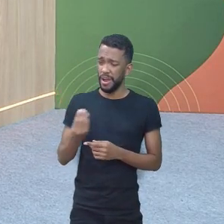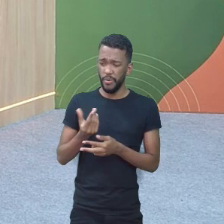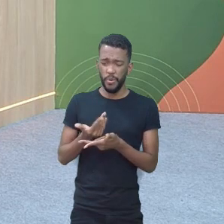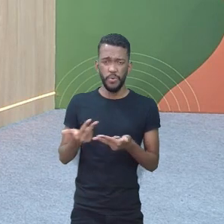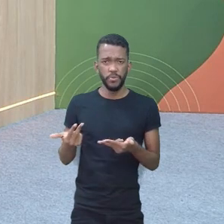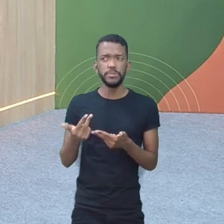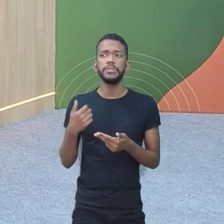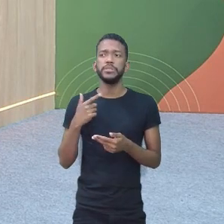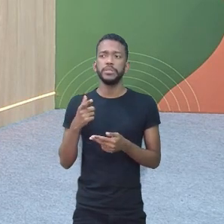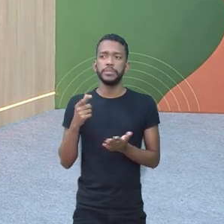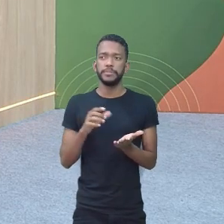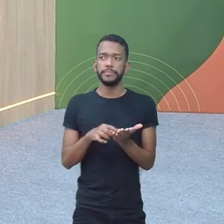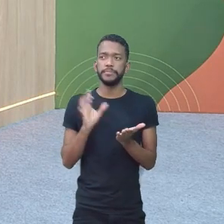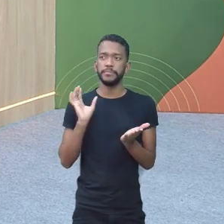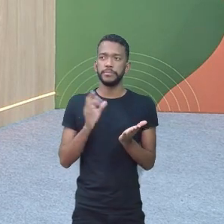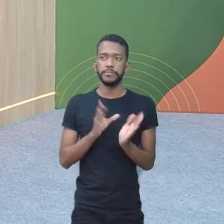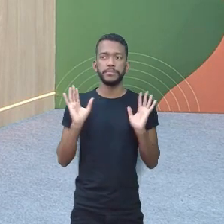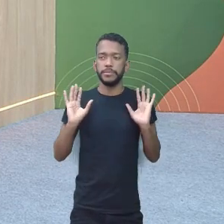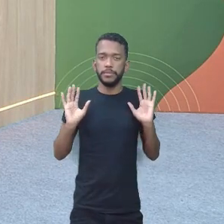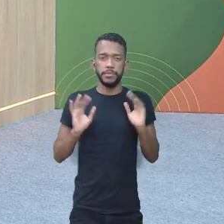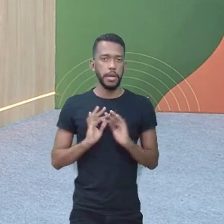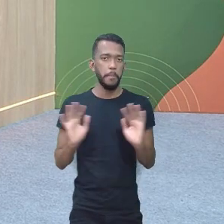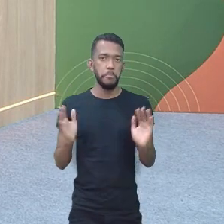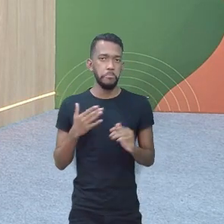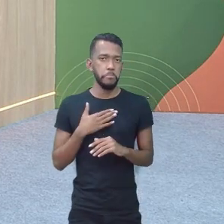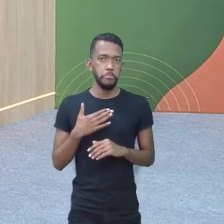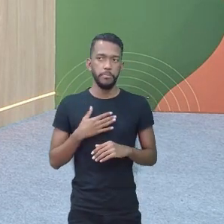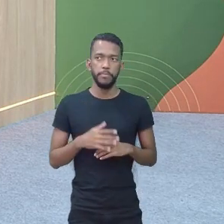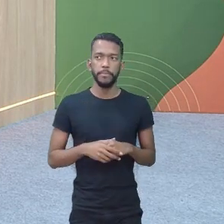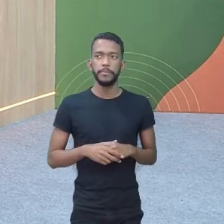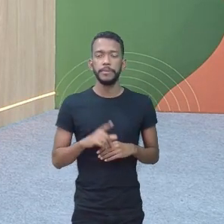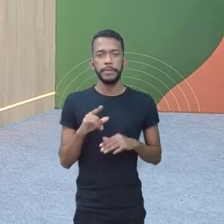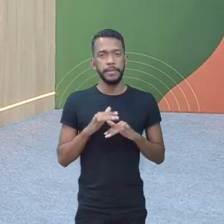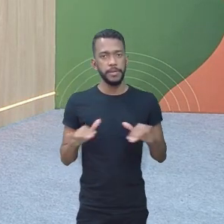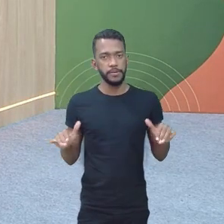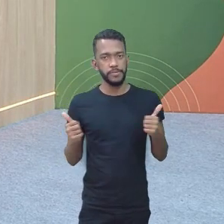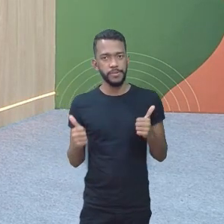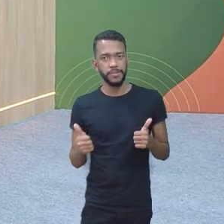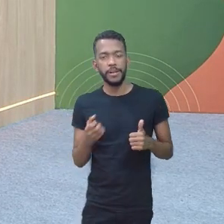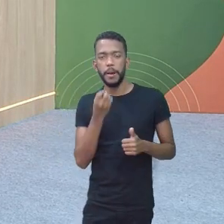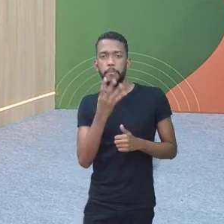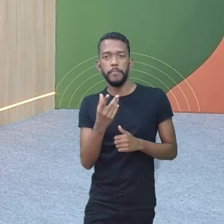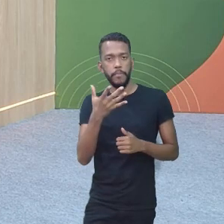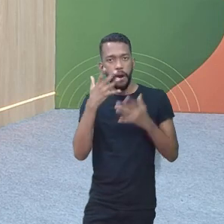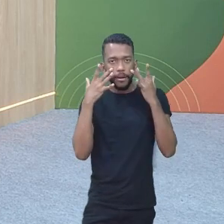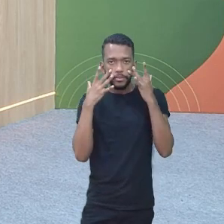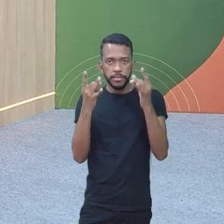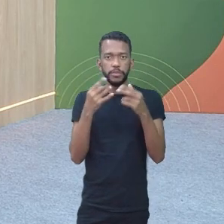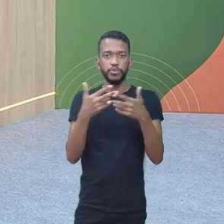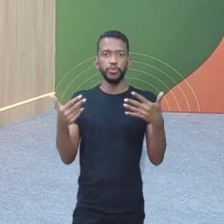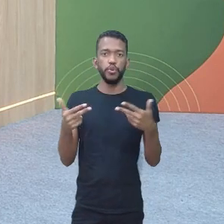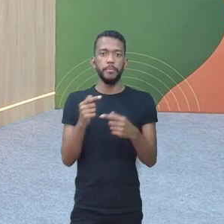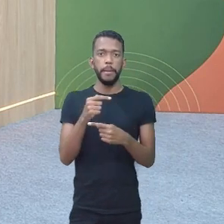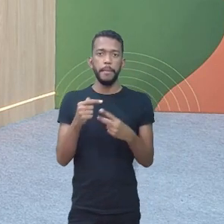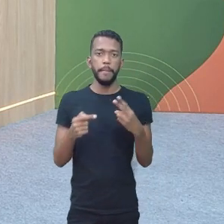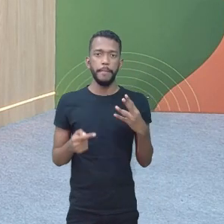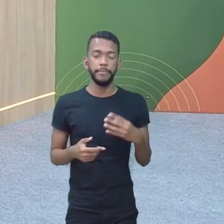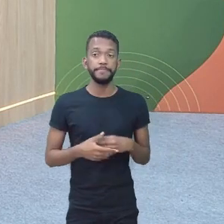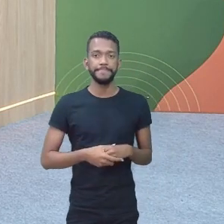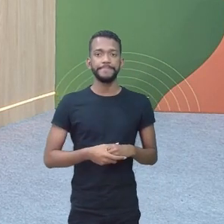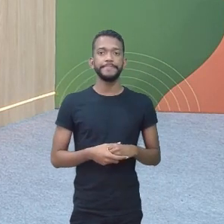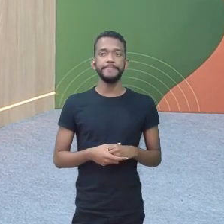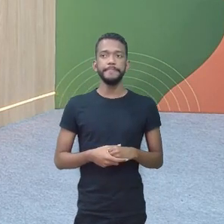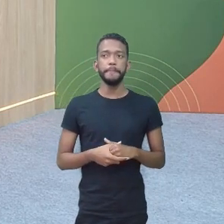portando passador de slide, soltei e não porto mais. Tranquilo? É bom ficar atento a essas questões.